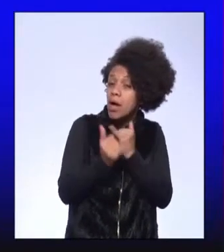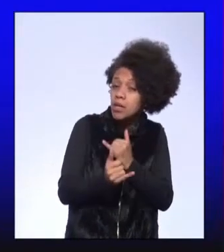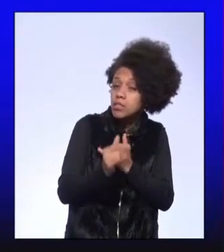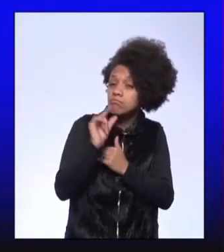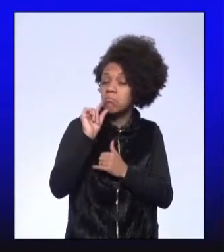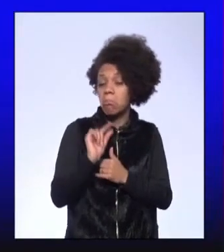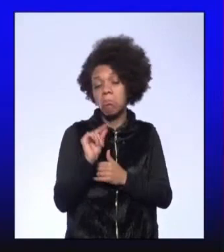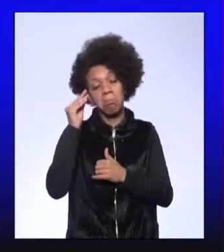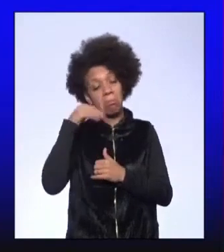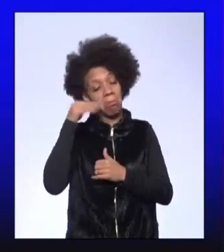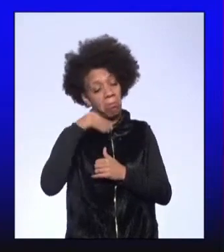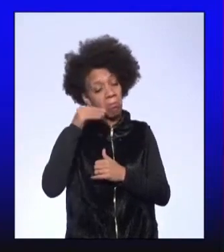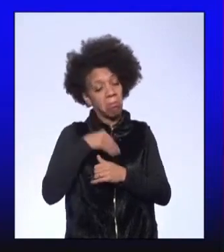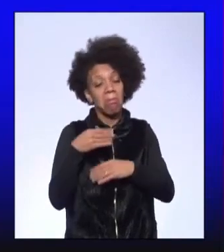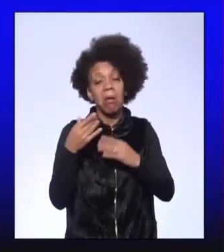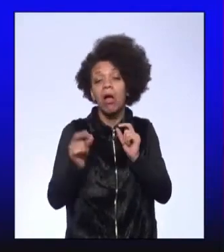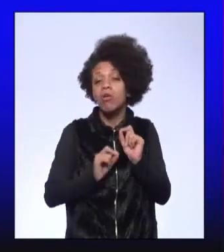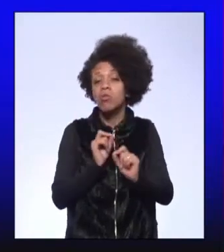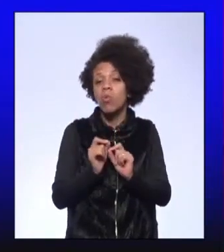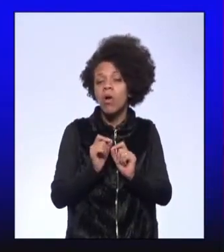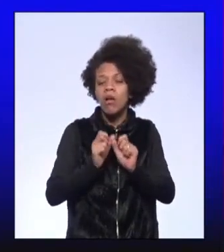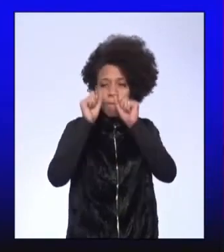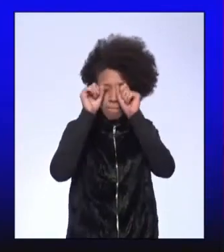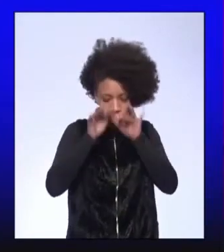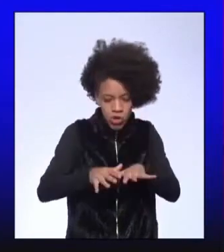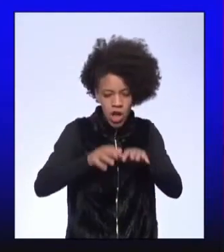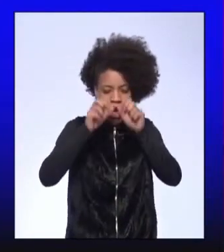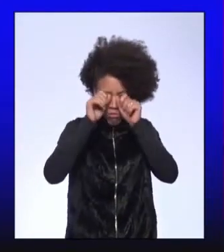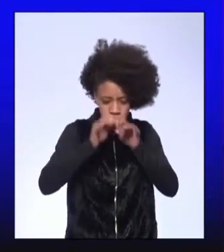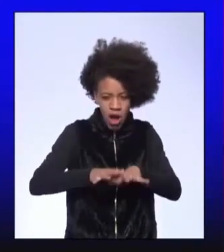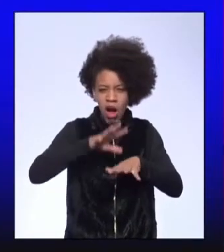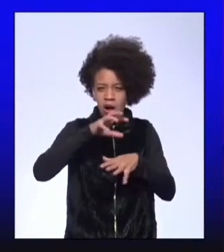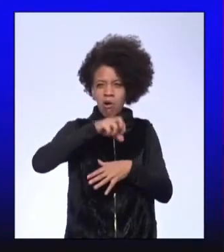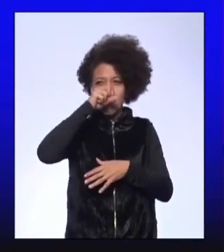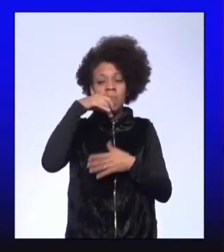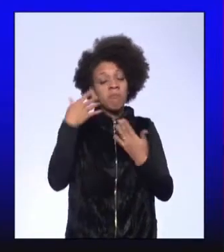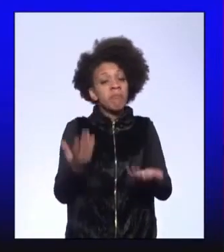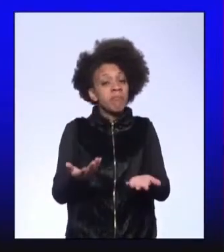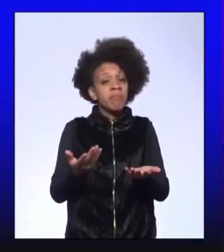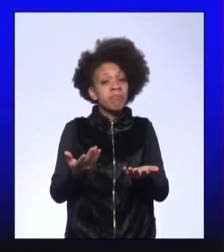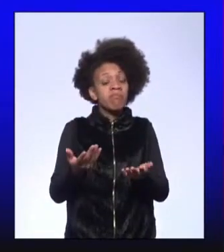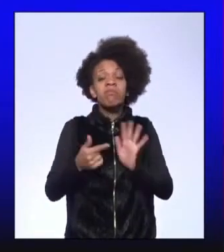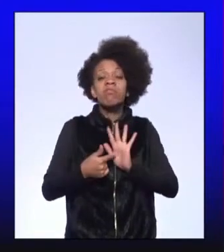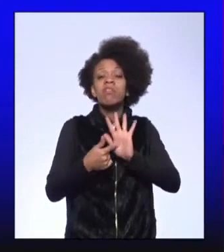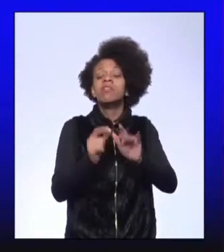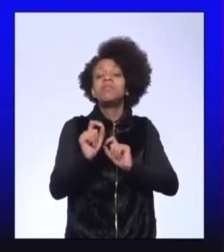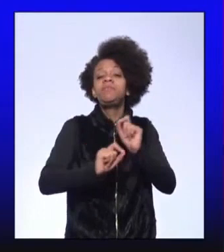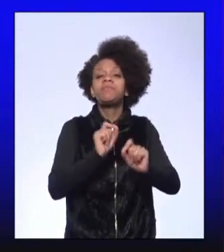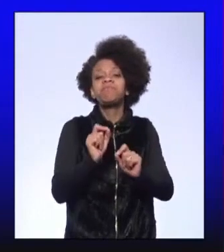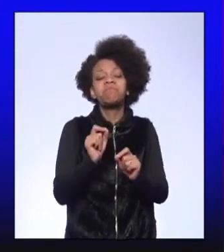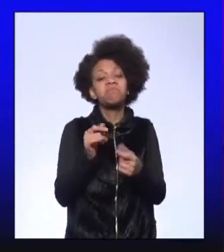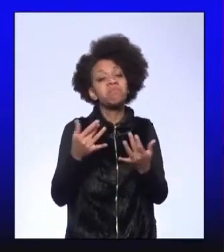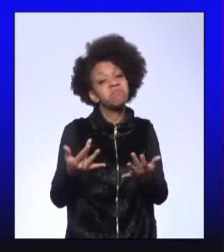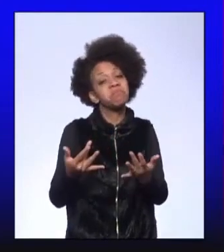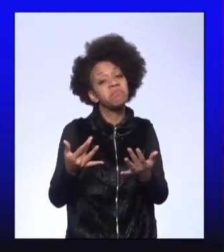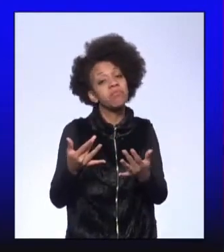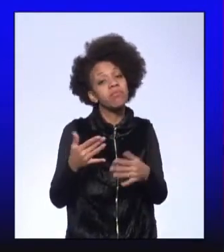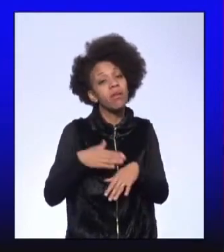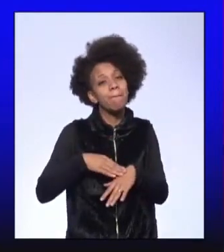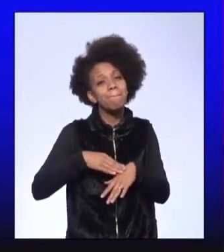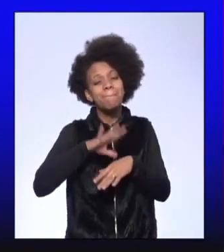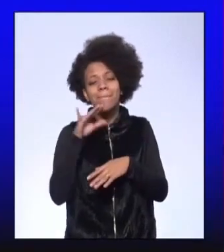menos relevante do que o das gotículas respiratórias. E aí vem, talvez, uma das